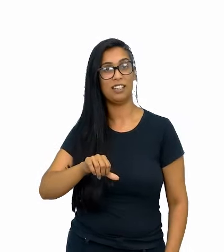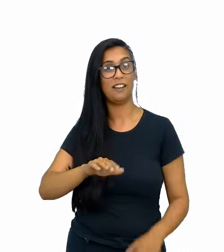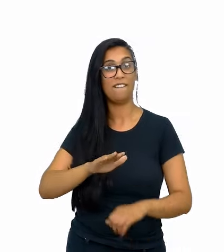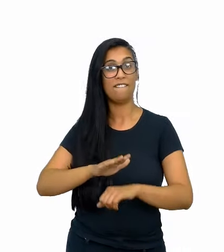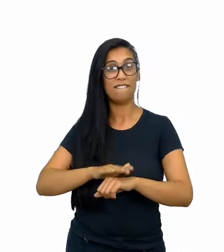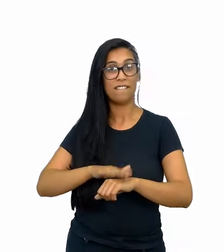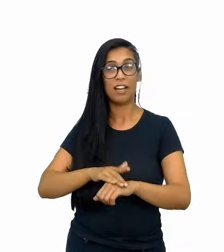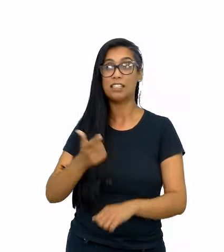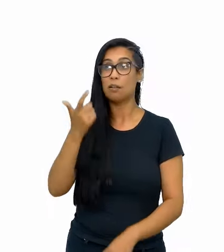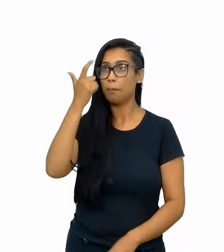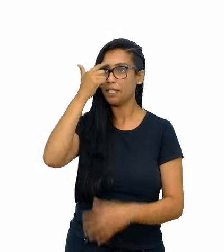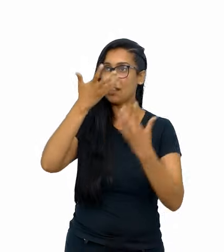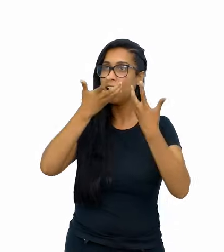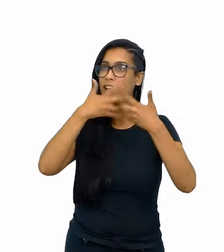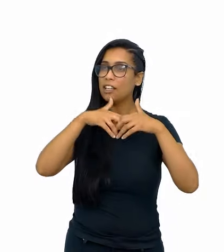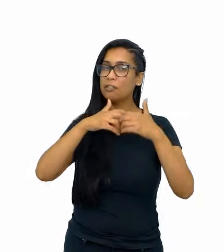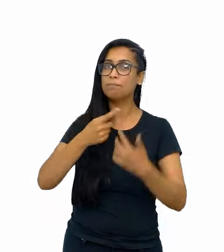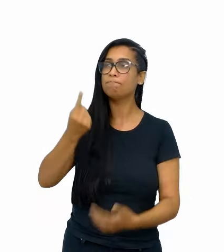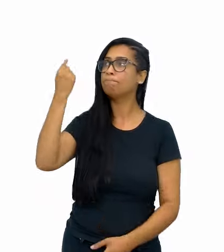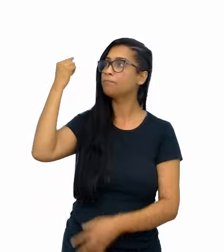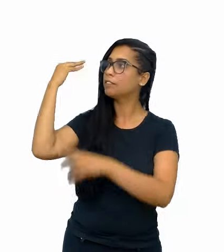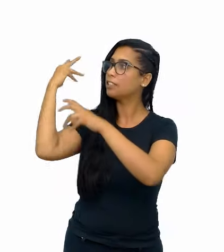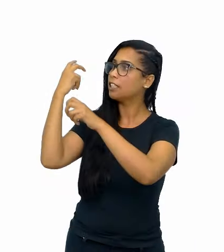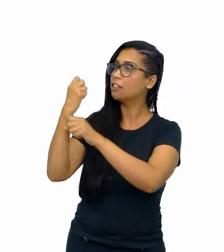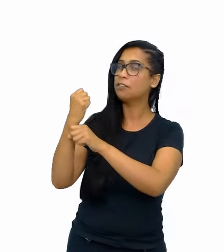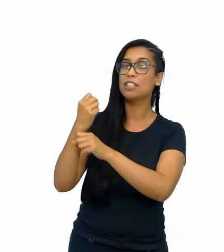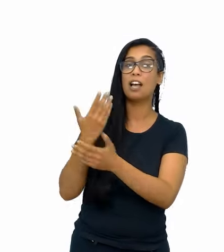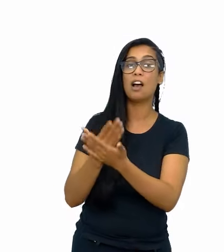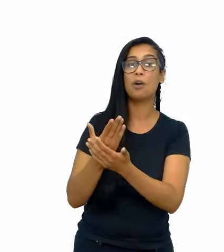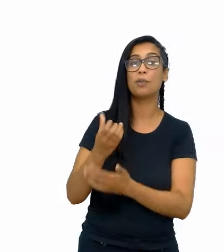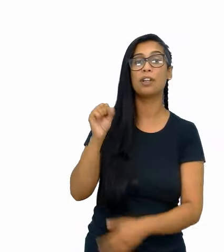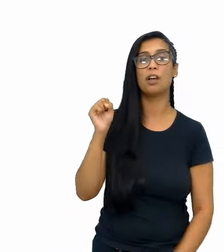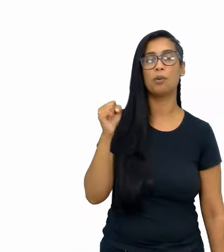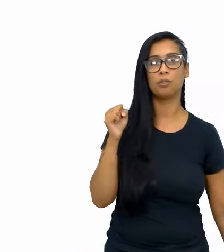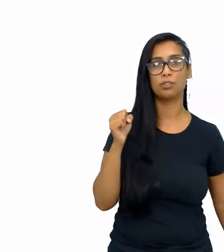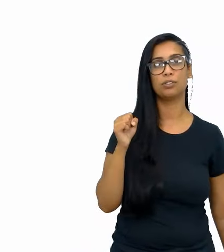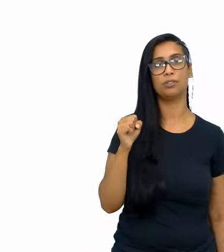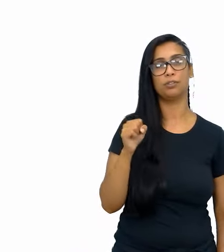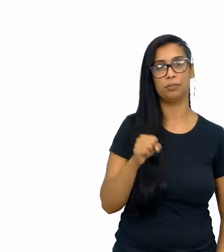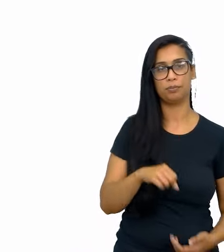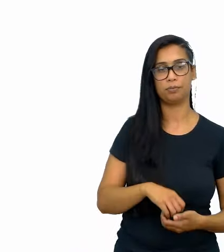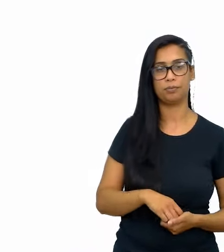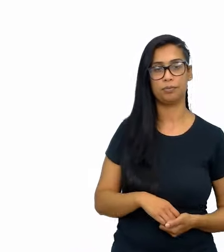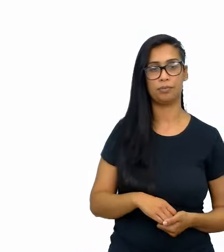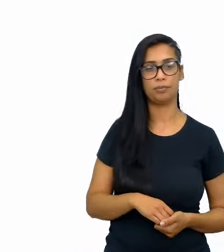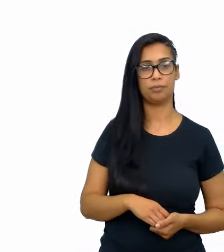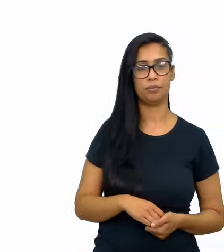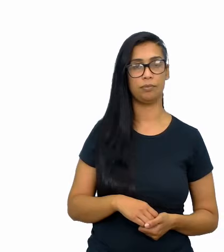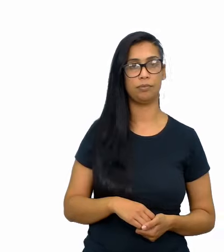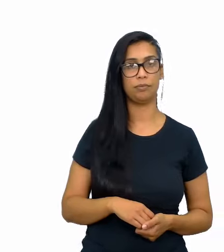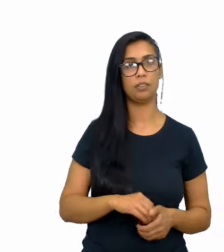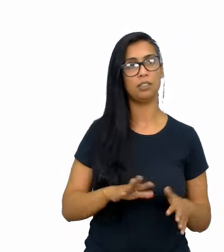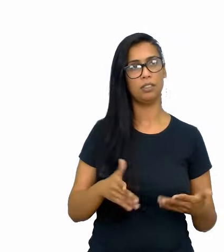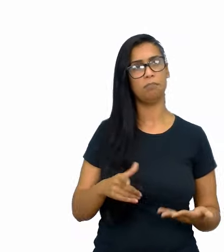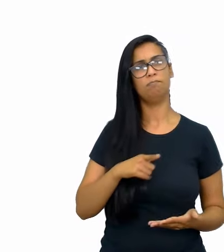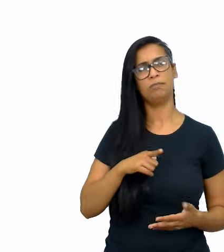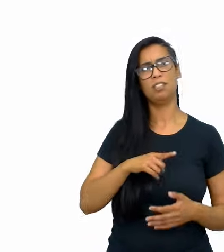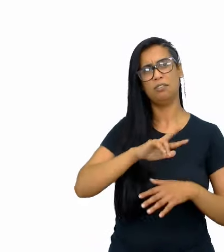aulas anteriores e que estarão presentes nos cartazes, que estarão presentes no cartaz que